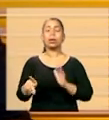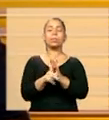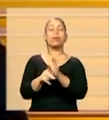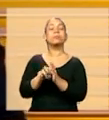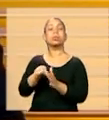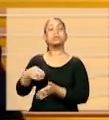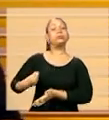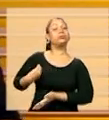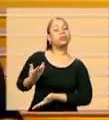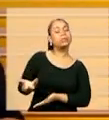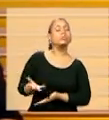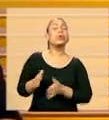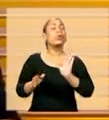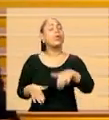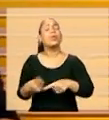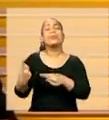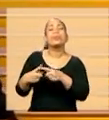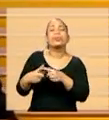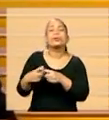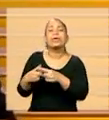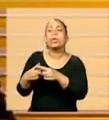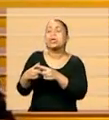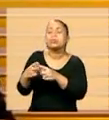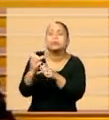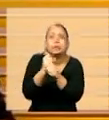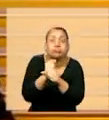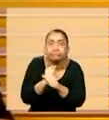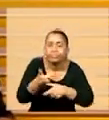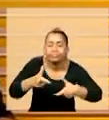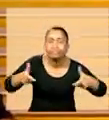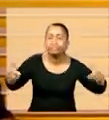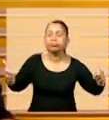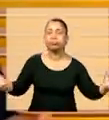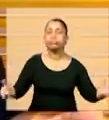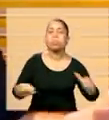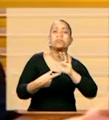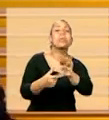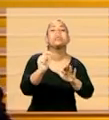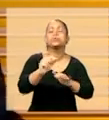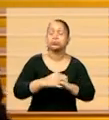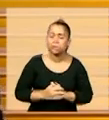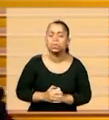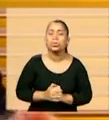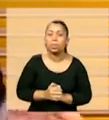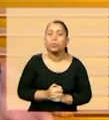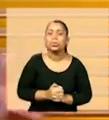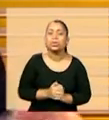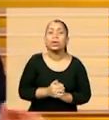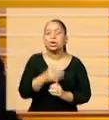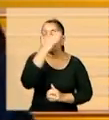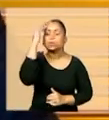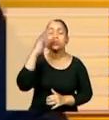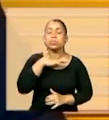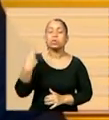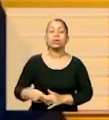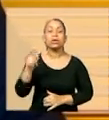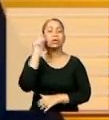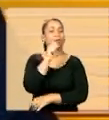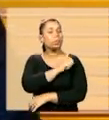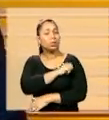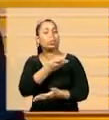é do Ceresp, está aqui com a gente. Ô Ana, por que esse número cresceu tanto? O que isso indica com relação ao número de óbitos aqui em São José do Rio